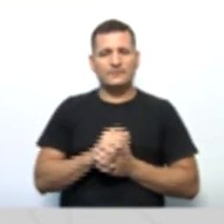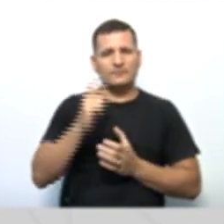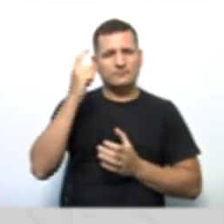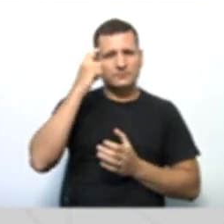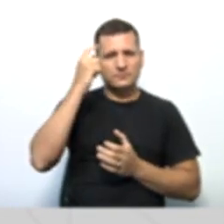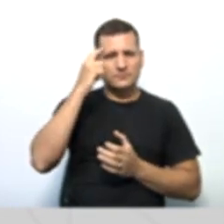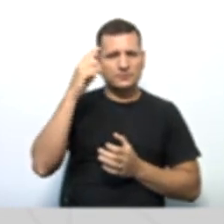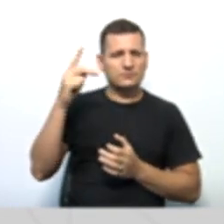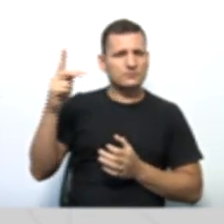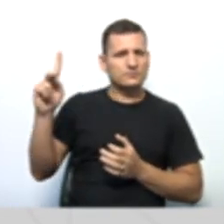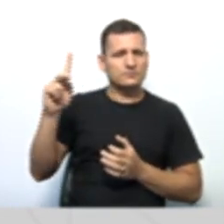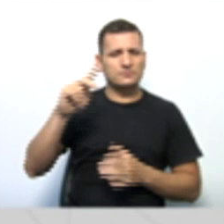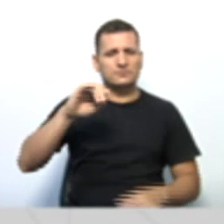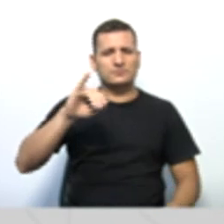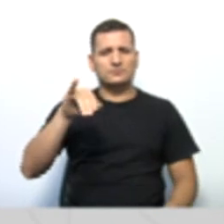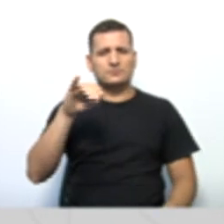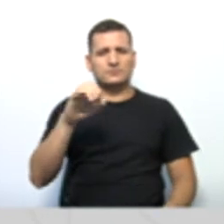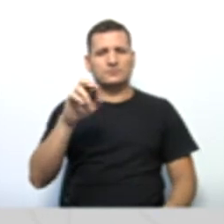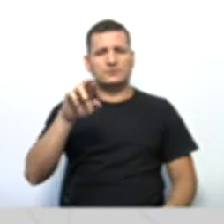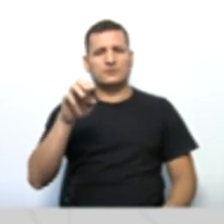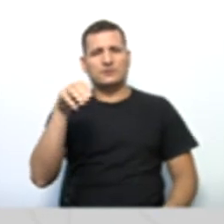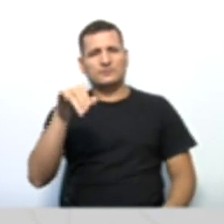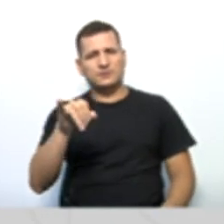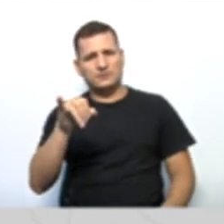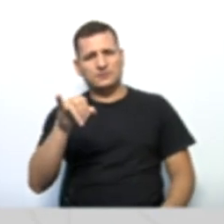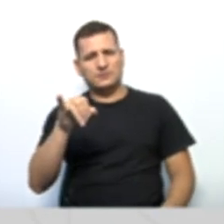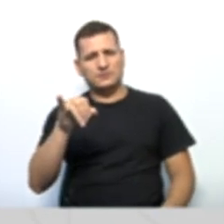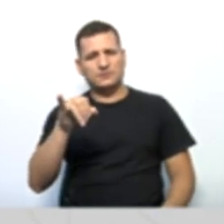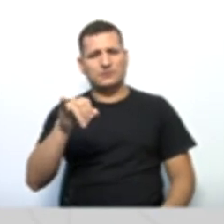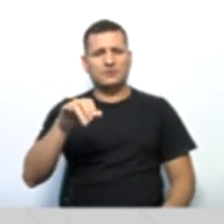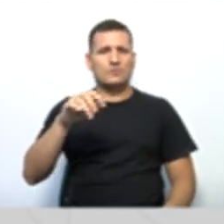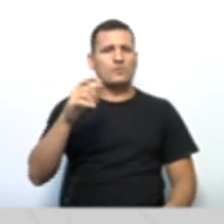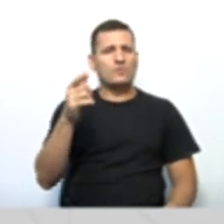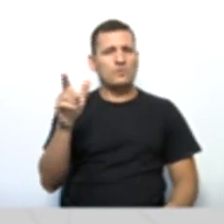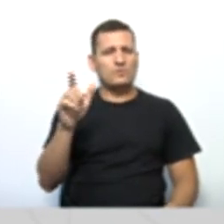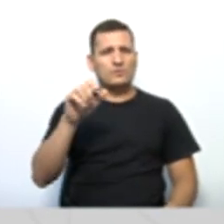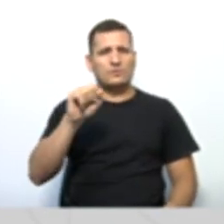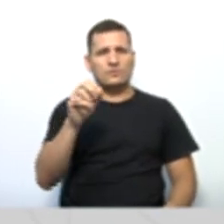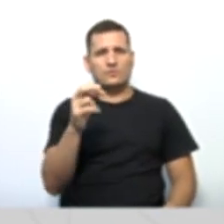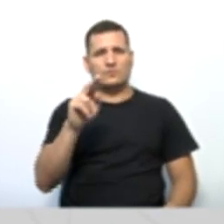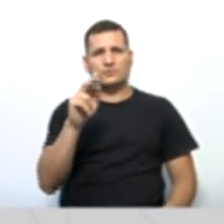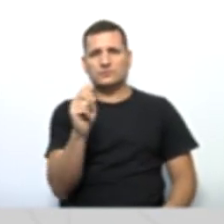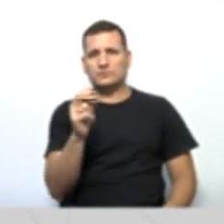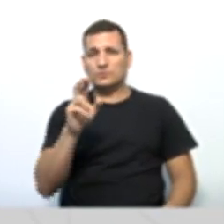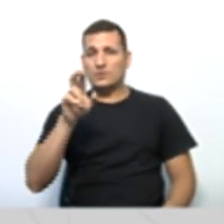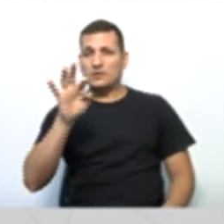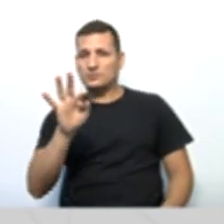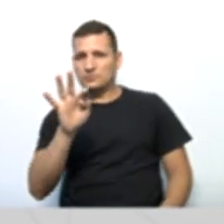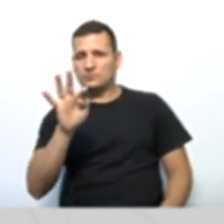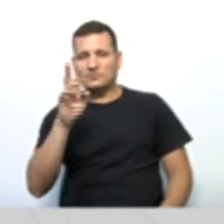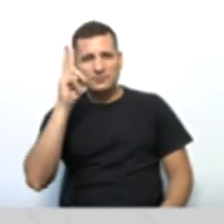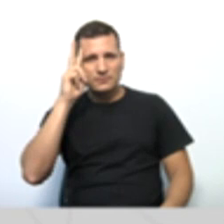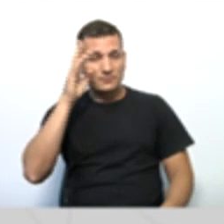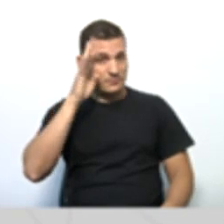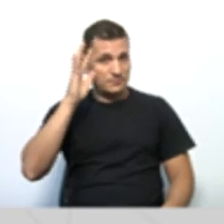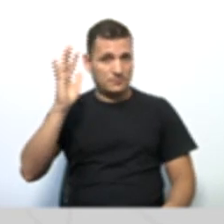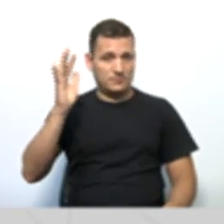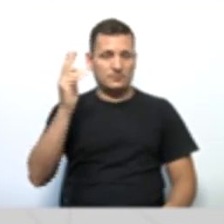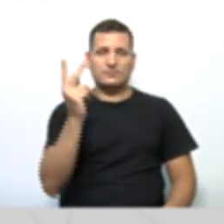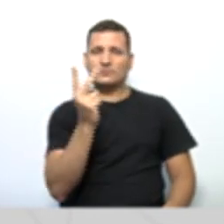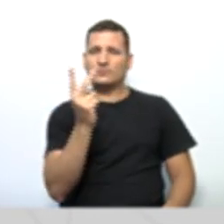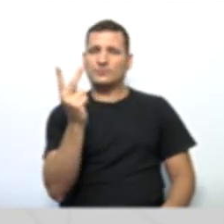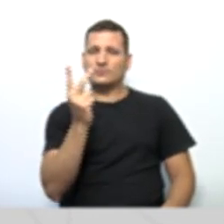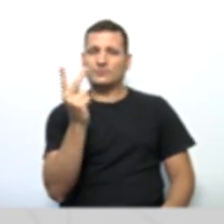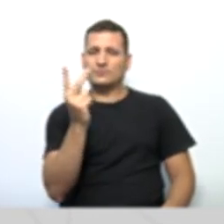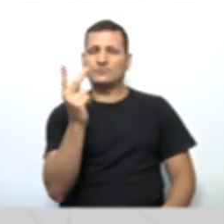pensamento de Jeremy Bentham e Stuart Mill. Lembra? Os dois pensadores que a gente estudou de uma das duas teorias? E aí, será